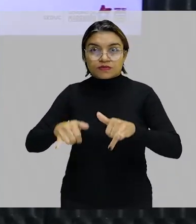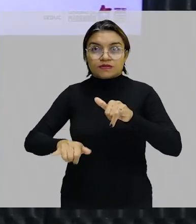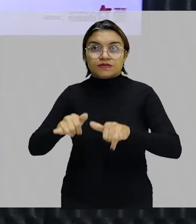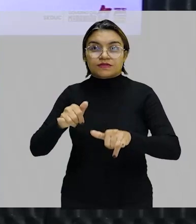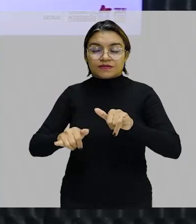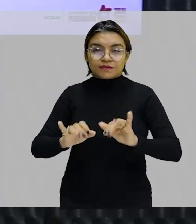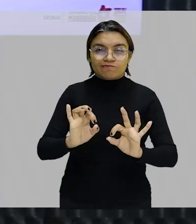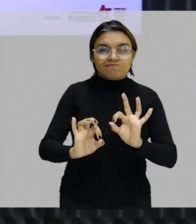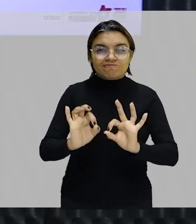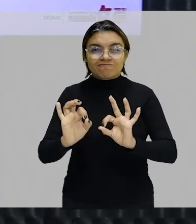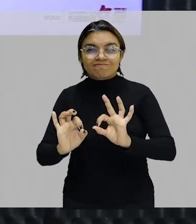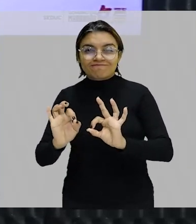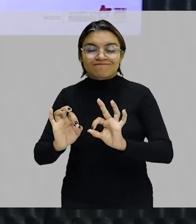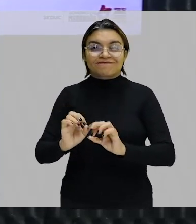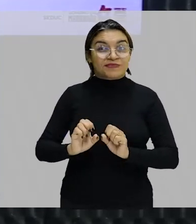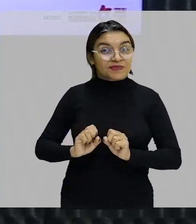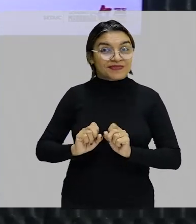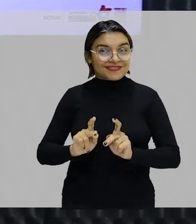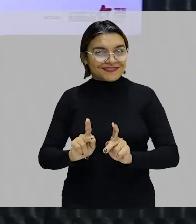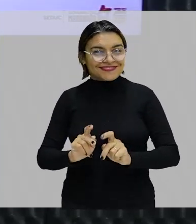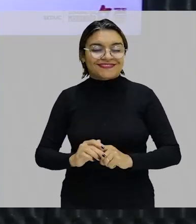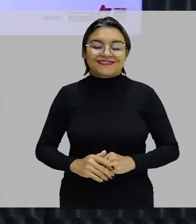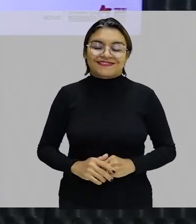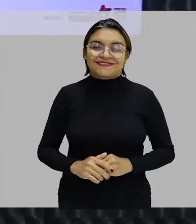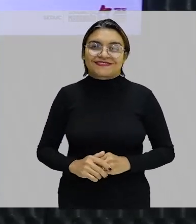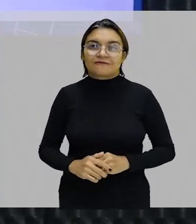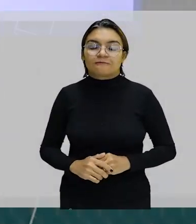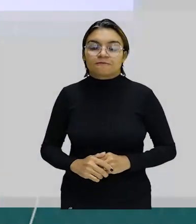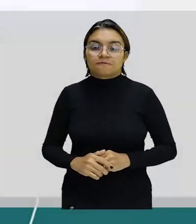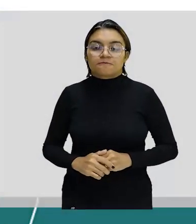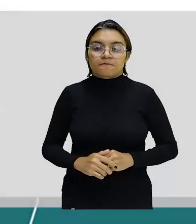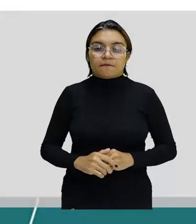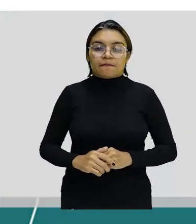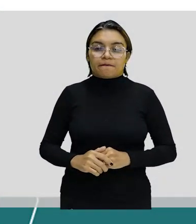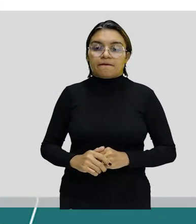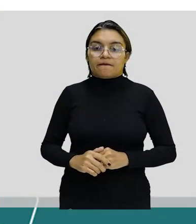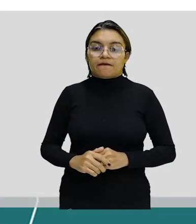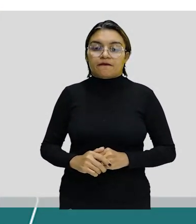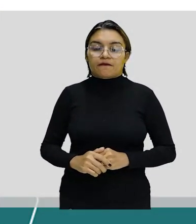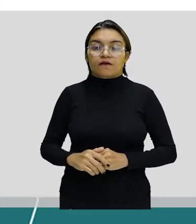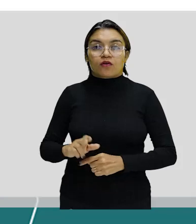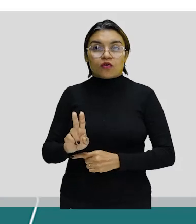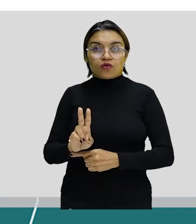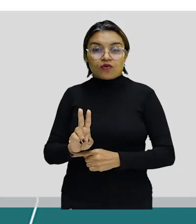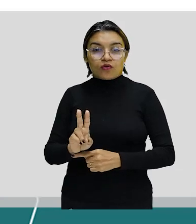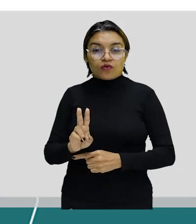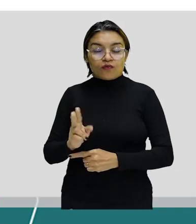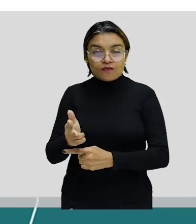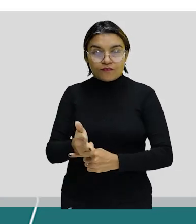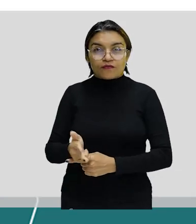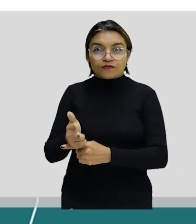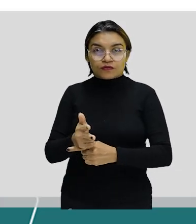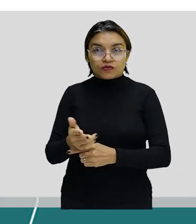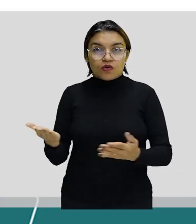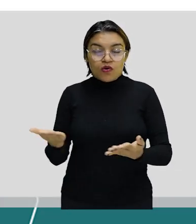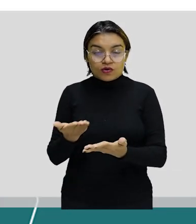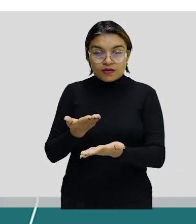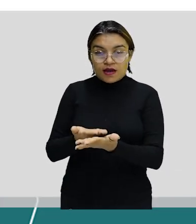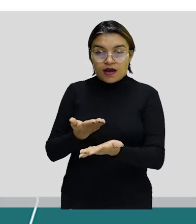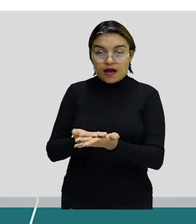devidamente balanceadas. Show de bola? Bom, esse vídeo nós vamos trabalhar uma situação